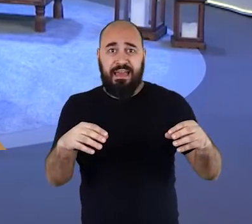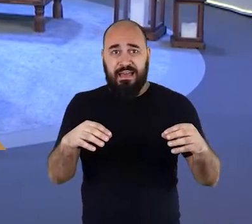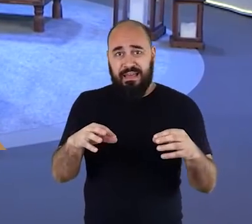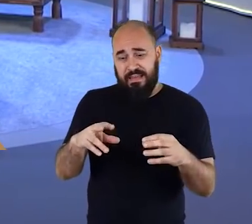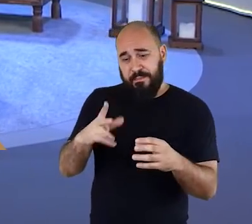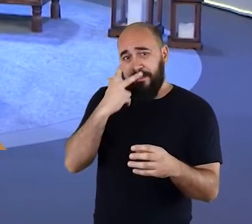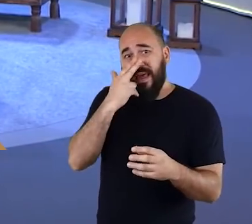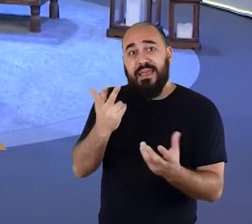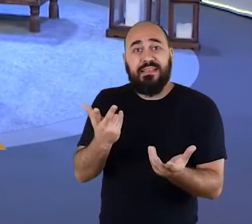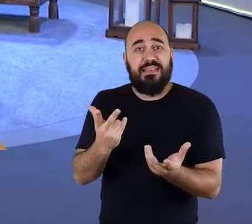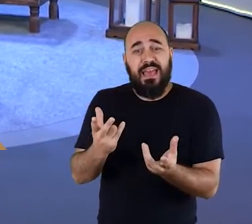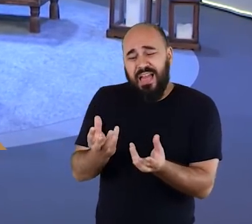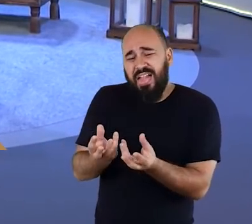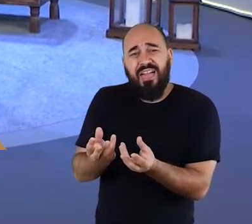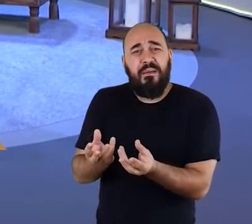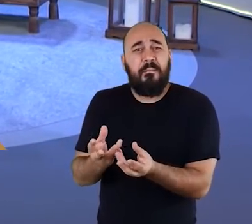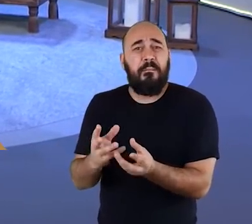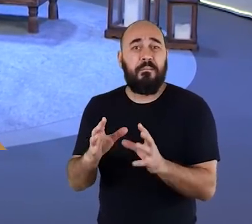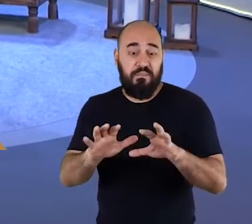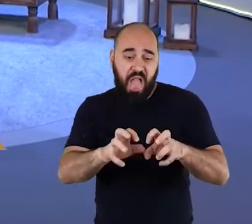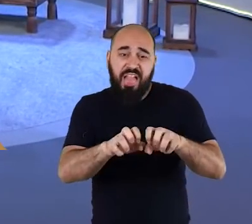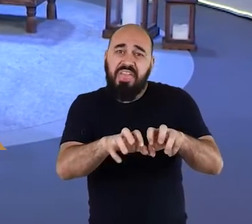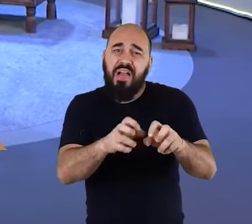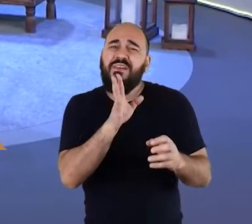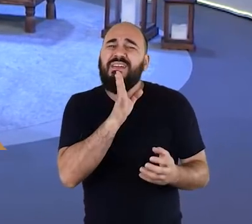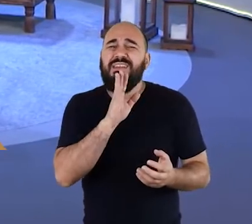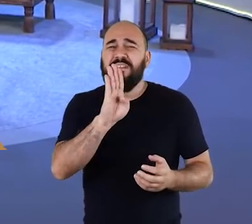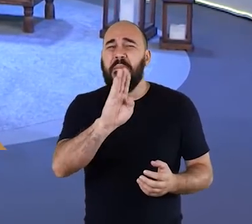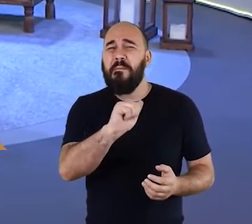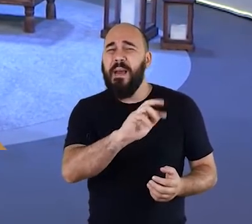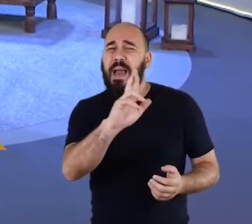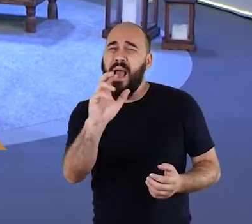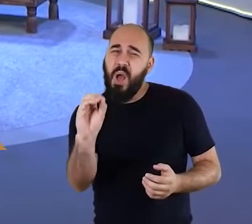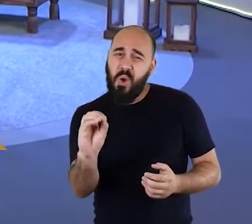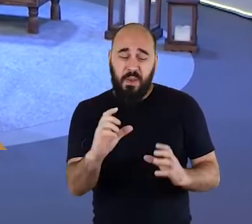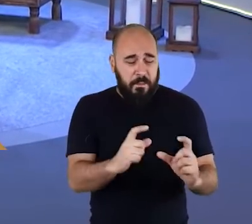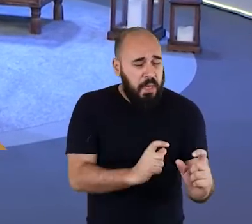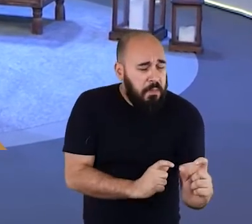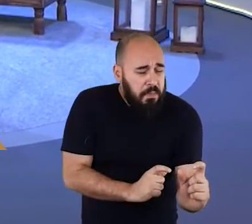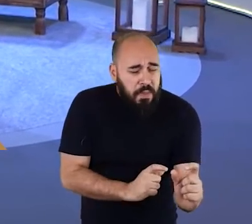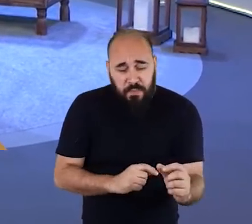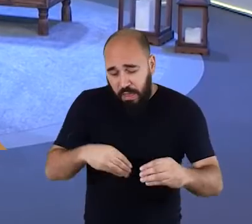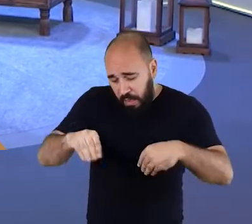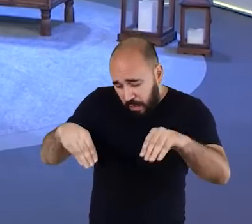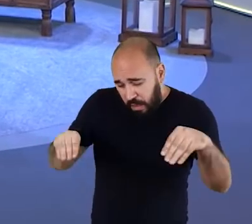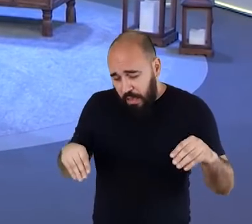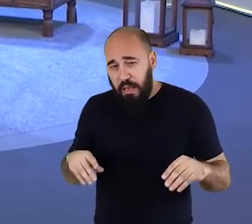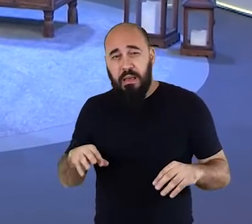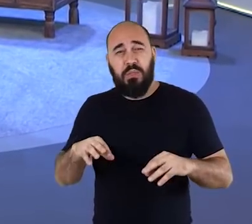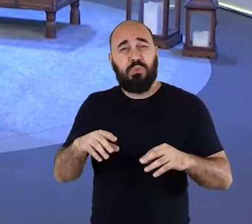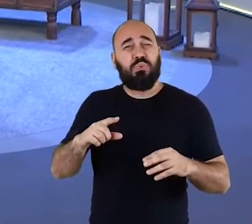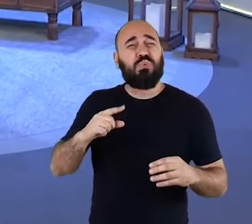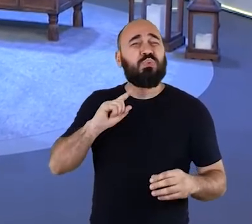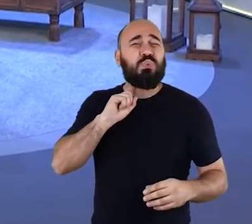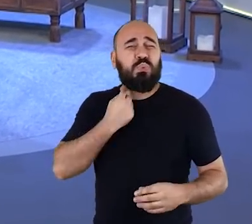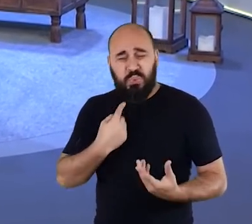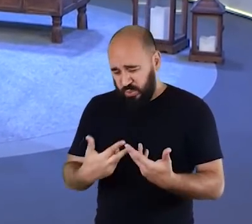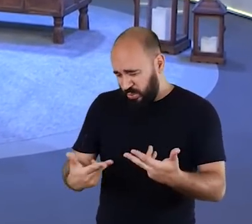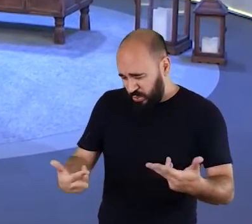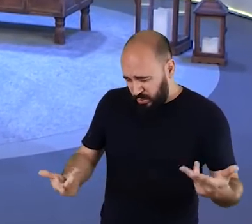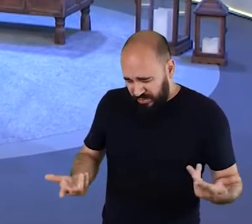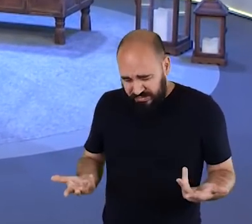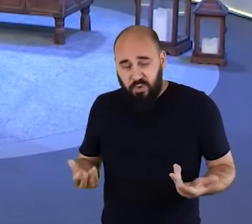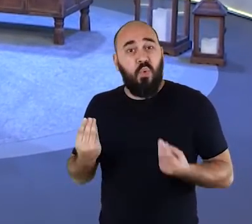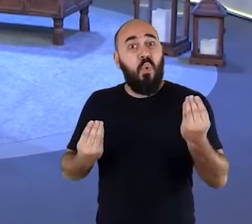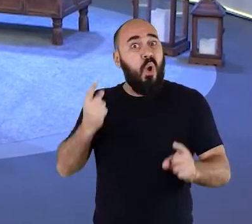pedaço de argila desse tamanhozinho que a gente tem que olhar no meio de um monte de terras e pedras e tudo mais. Tem que